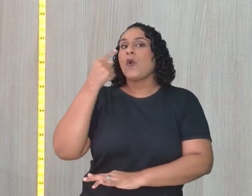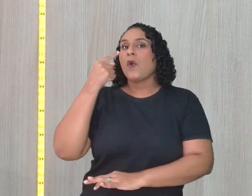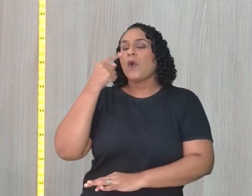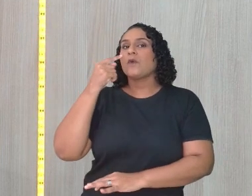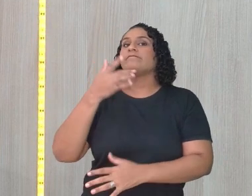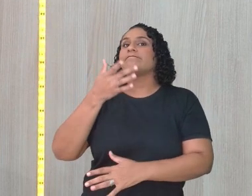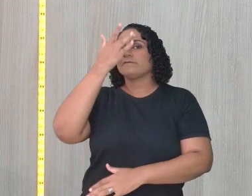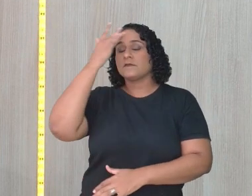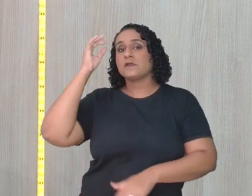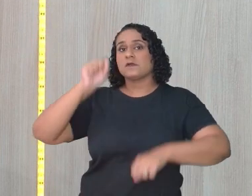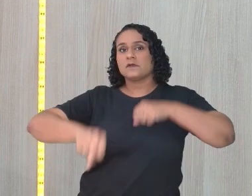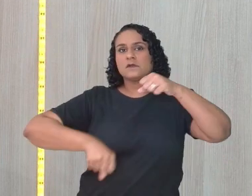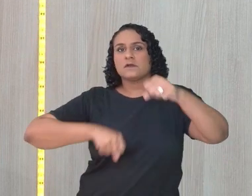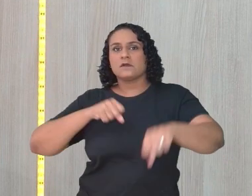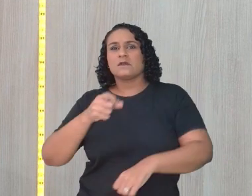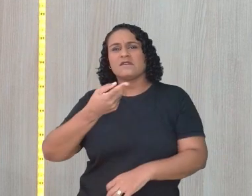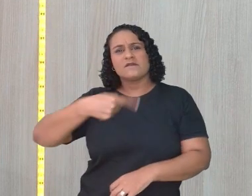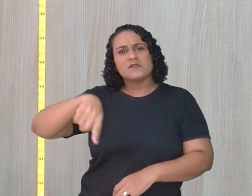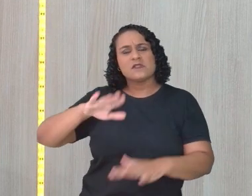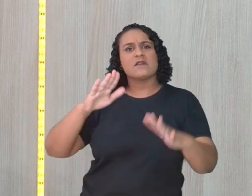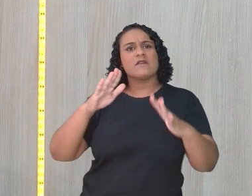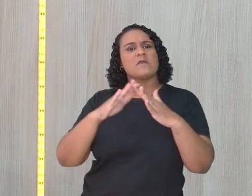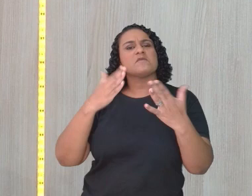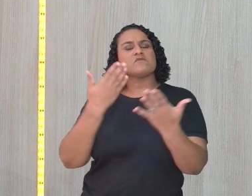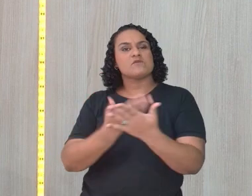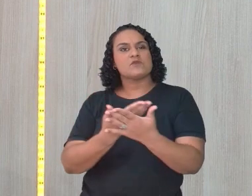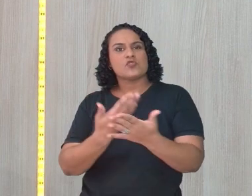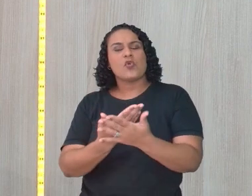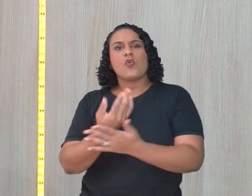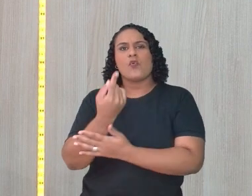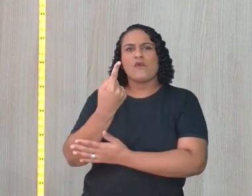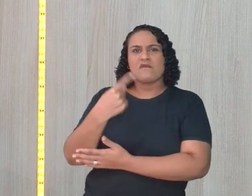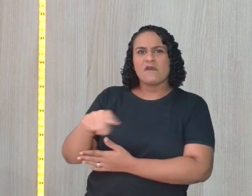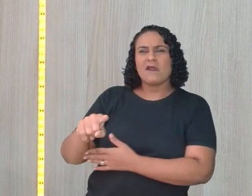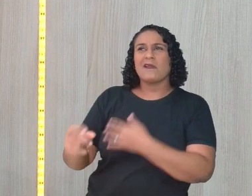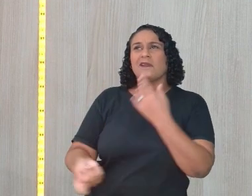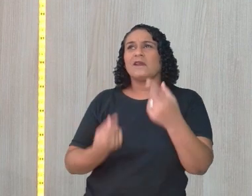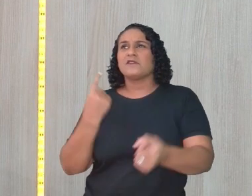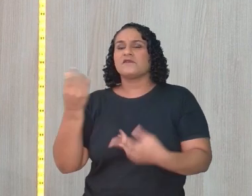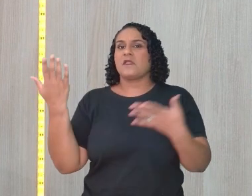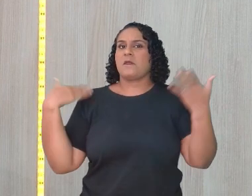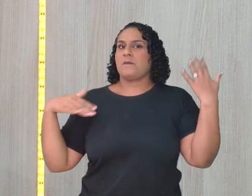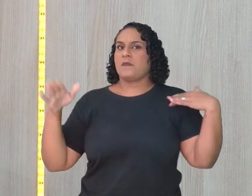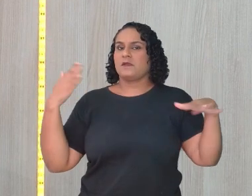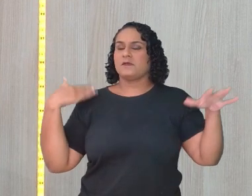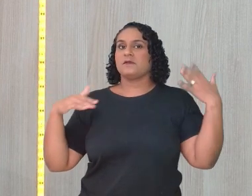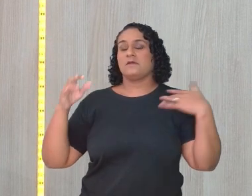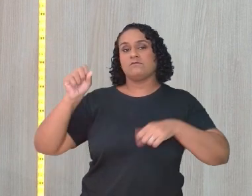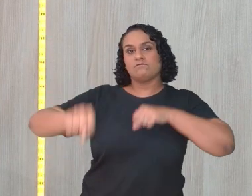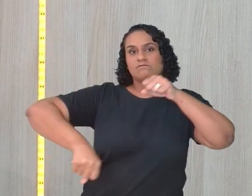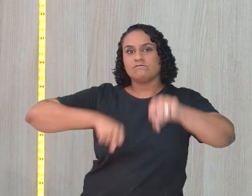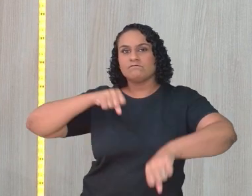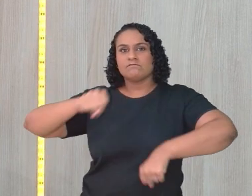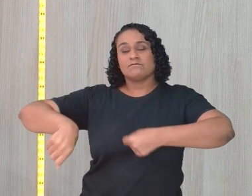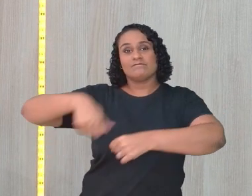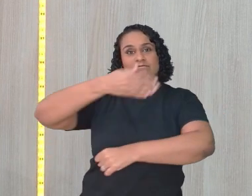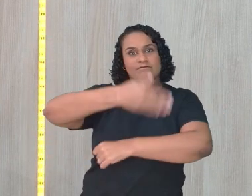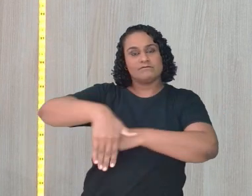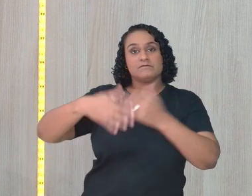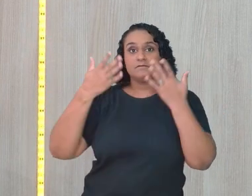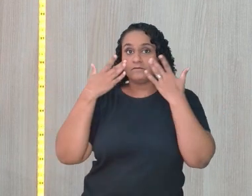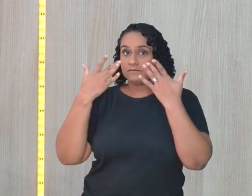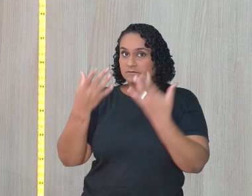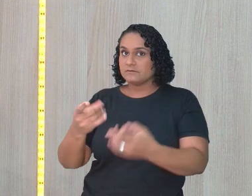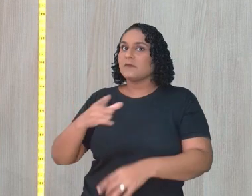ciclista. Você que vai para a escola, né? Que vai, às vezes, estar passeando aí de bicicleta nas ruas, preste atenção.